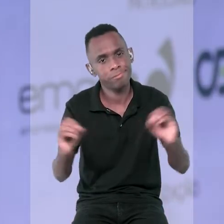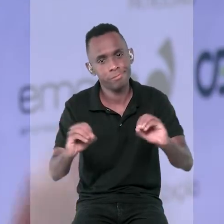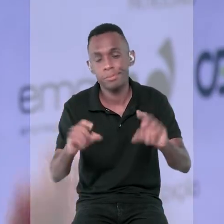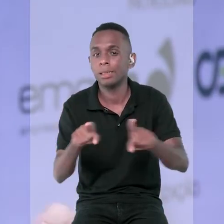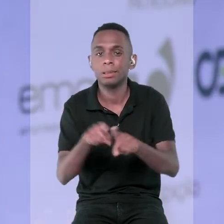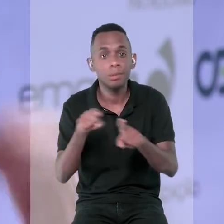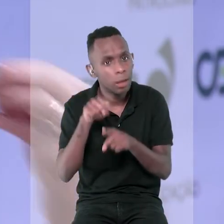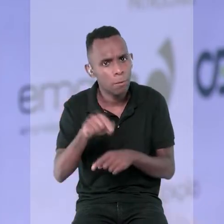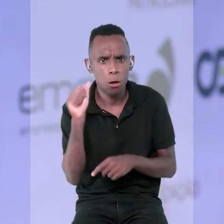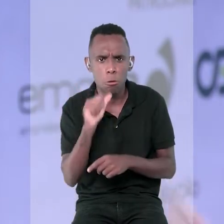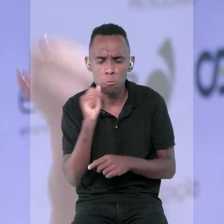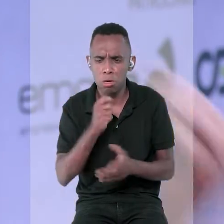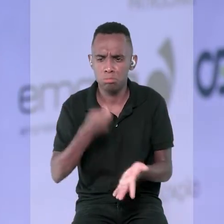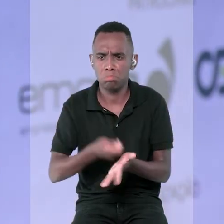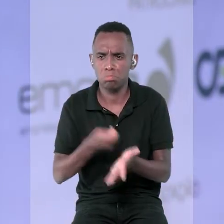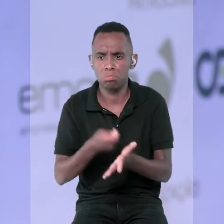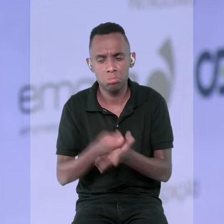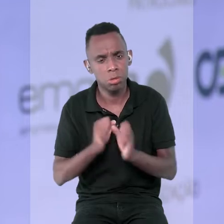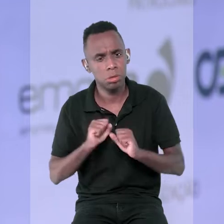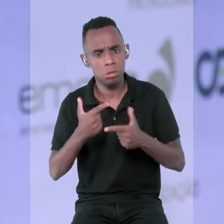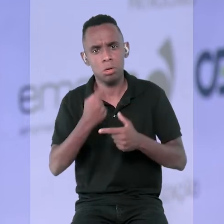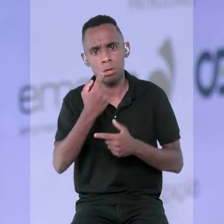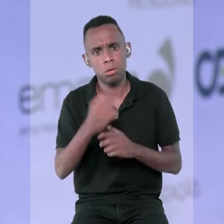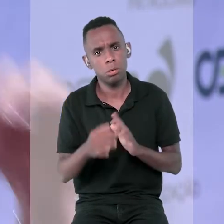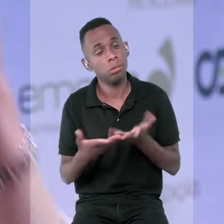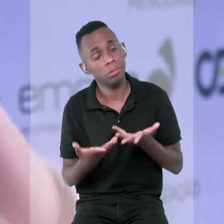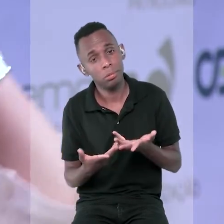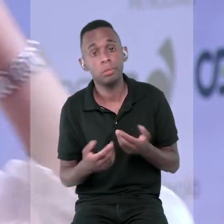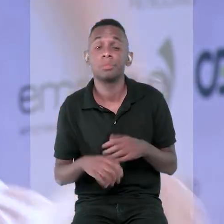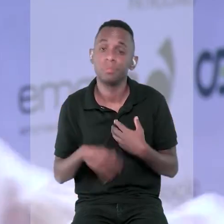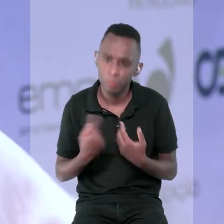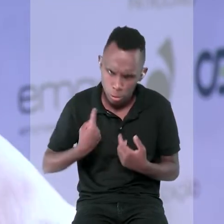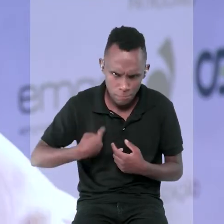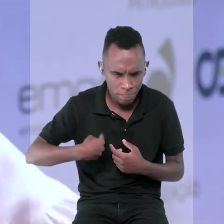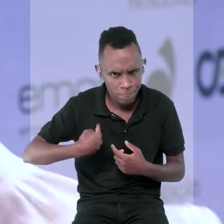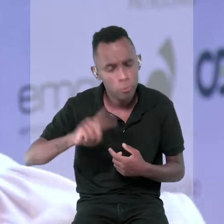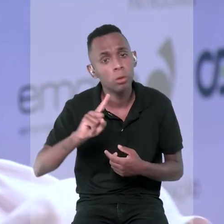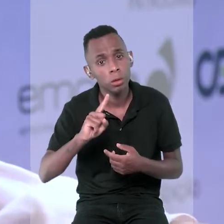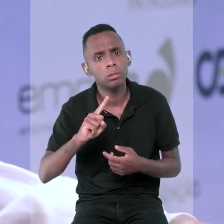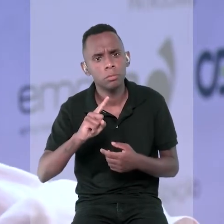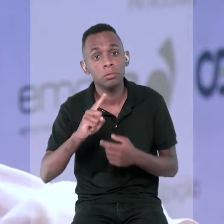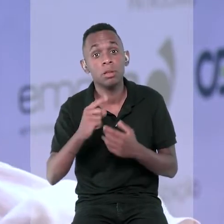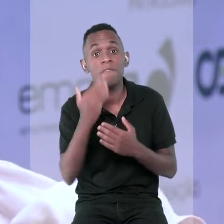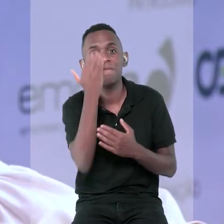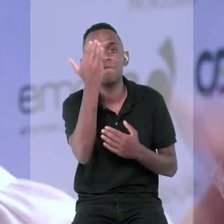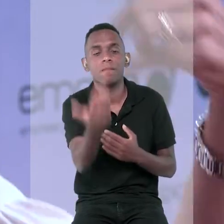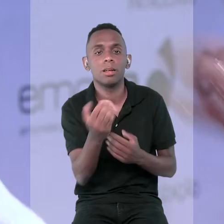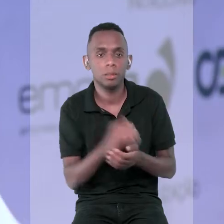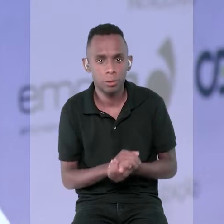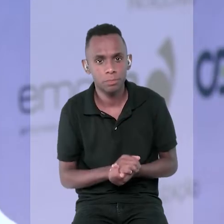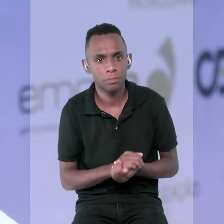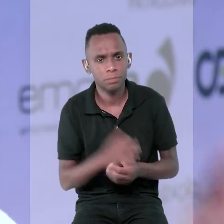também era uma mulher muito astuta e que tinha lá sua personalidade. E a Joana d'Arc foi para frente. Tanto é que ela